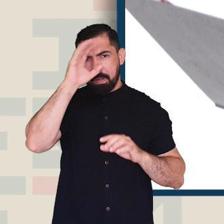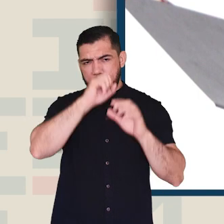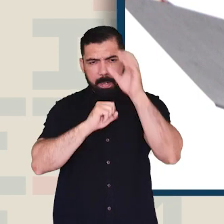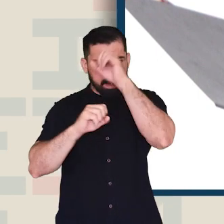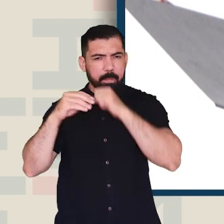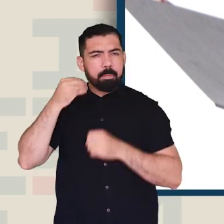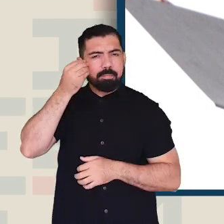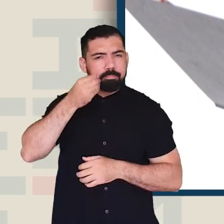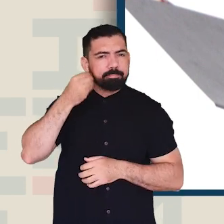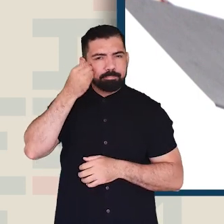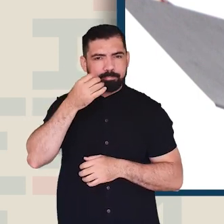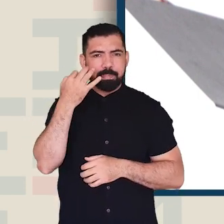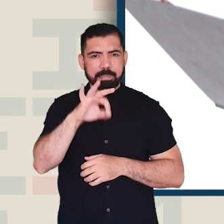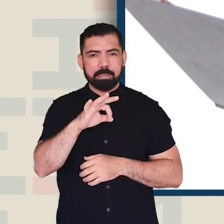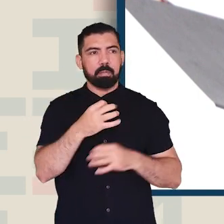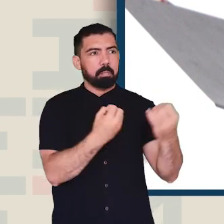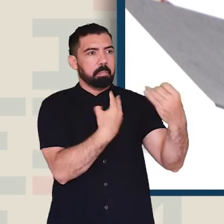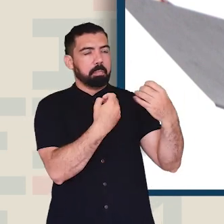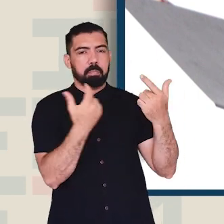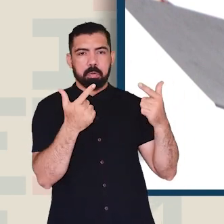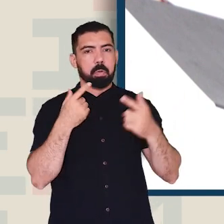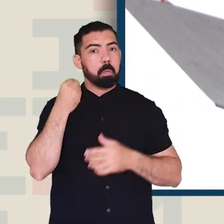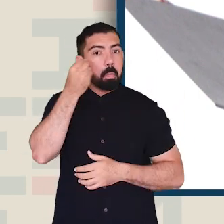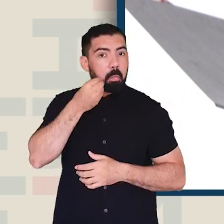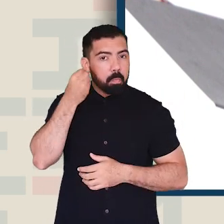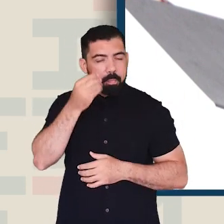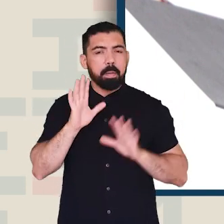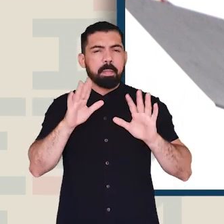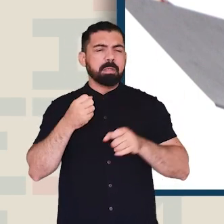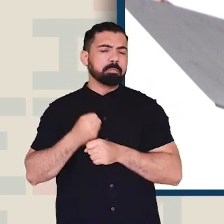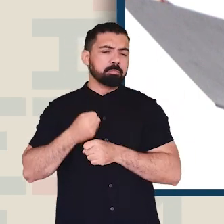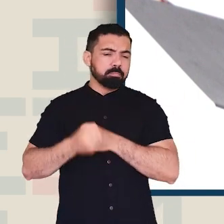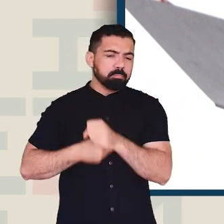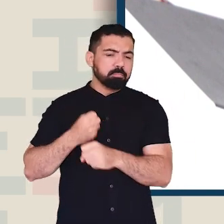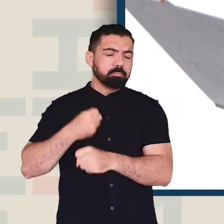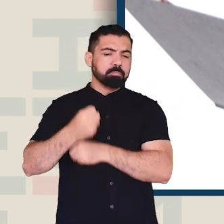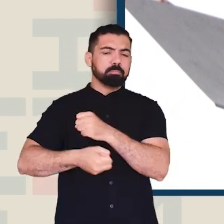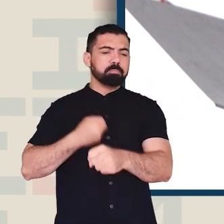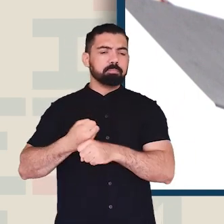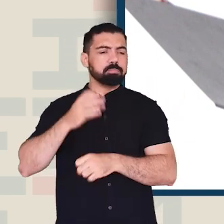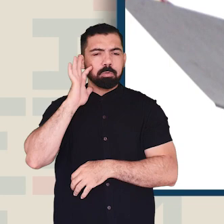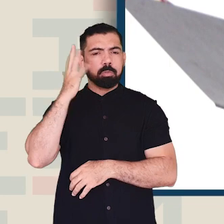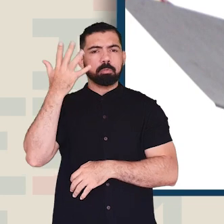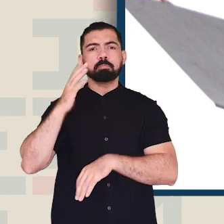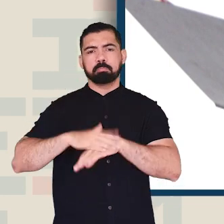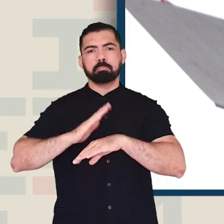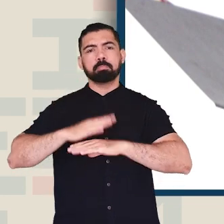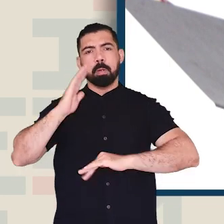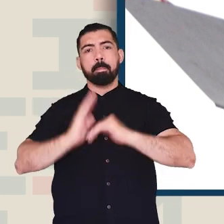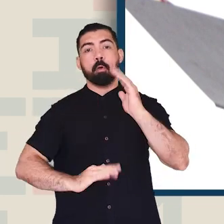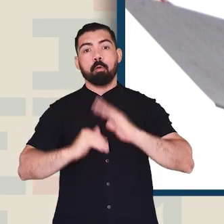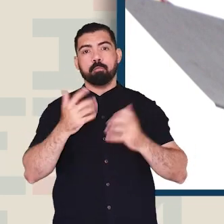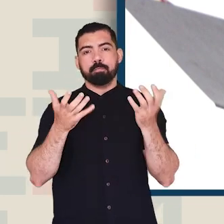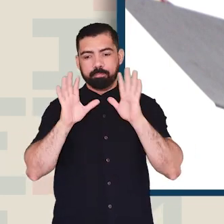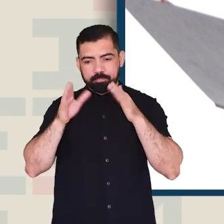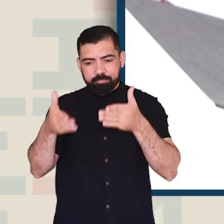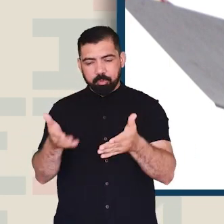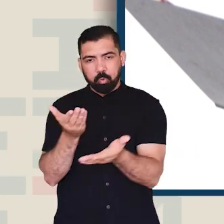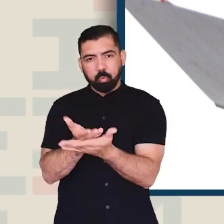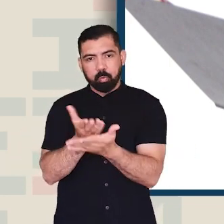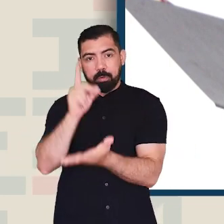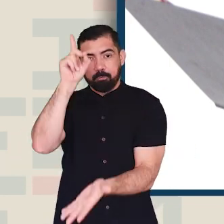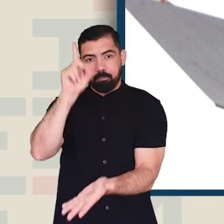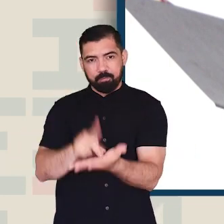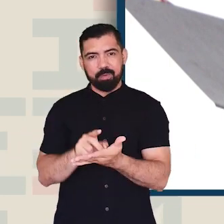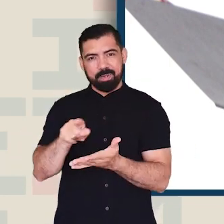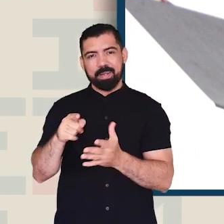forma empírica, né? Finalmente, depois de alguns anos, eu resolvi me profissionalizar e estudar